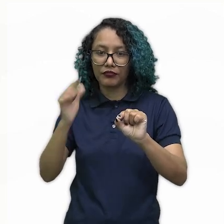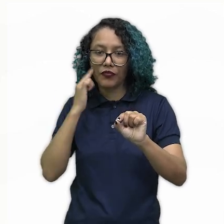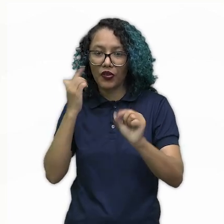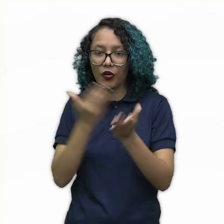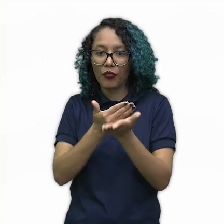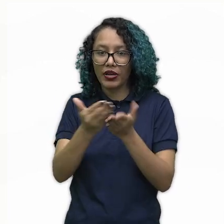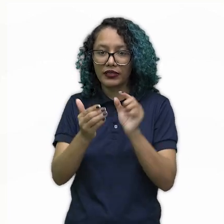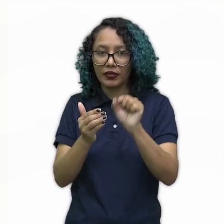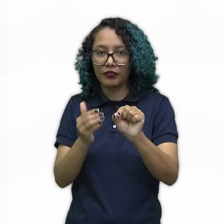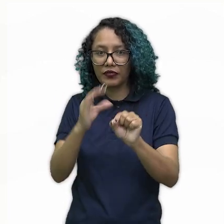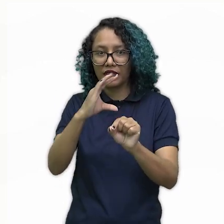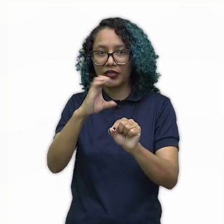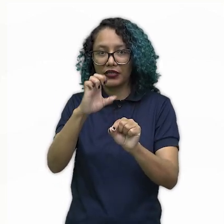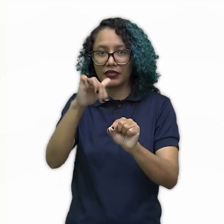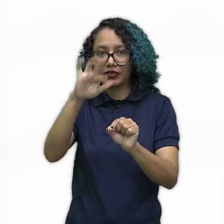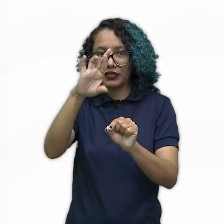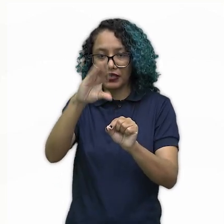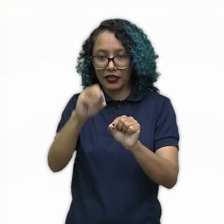da base,